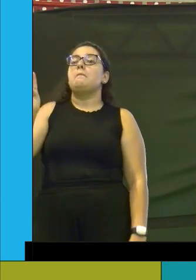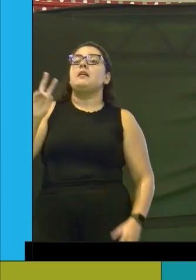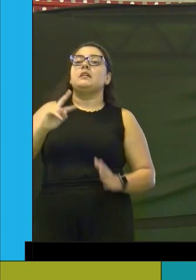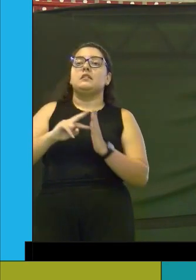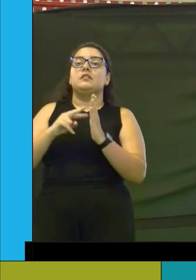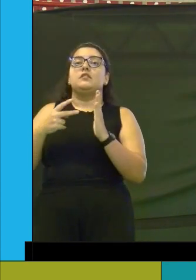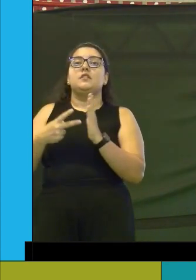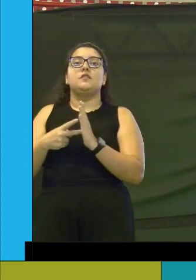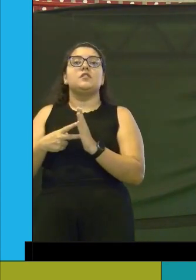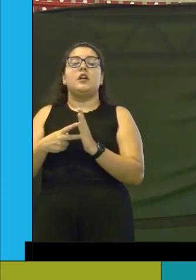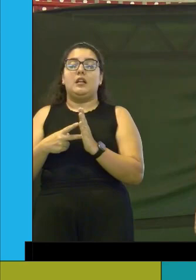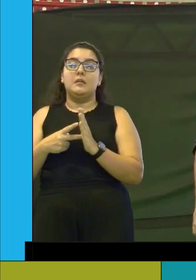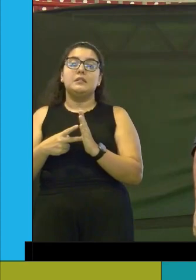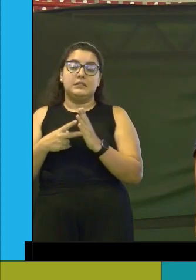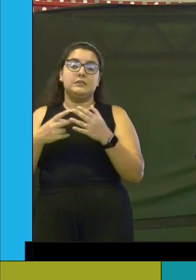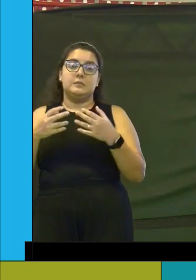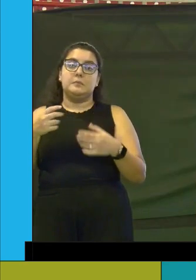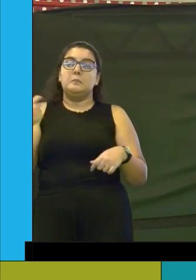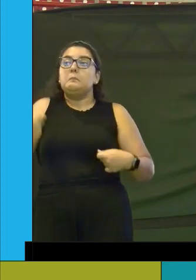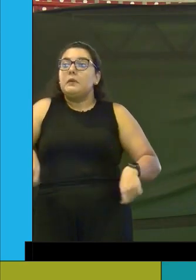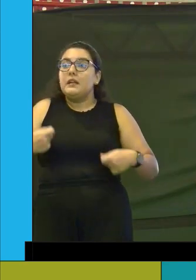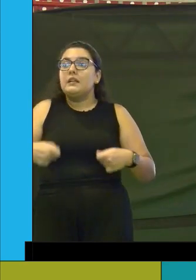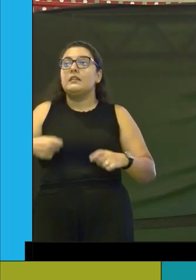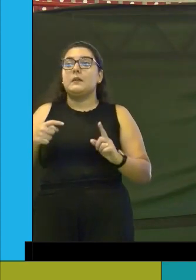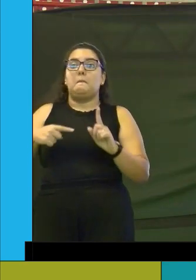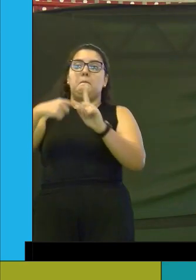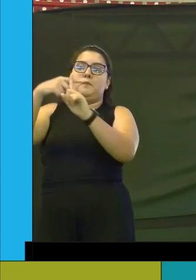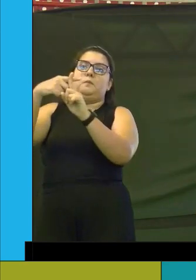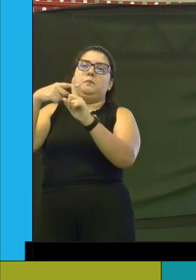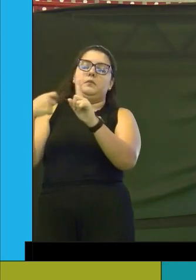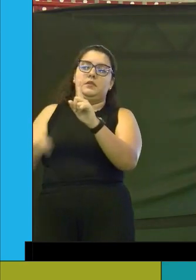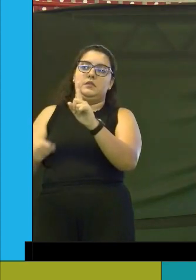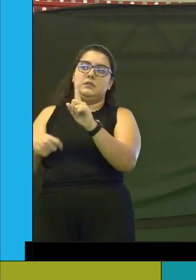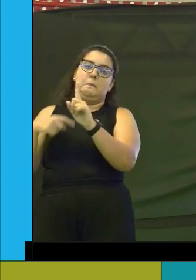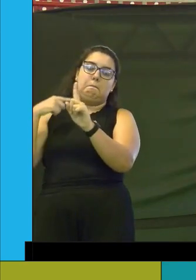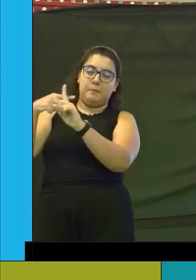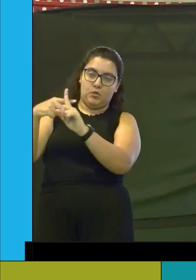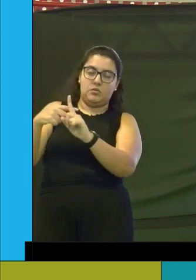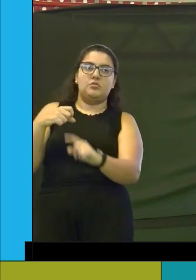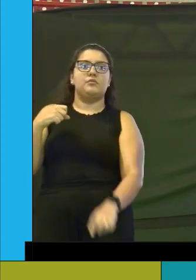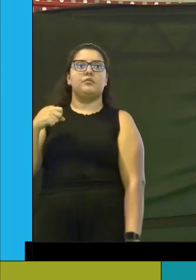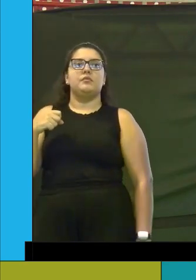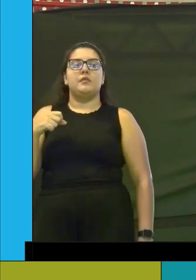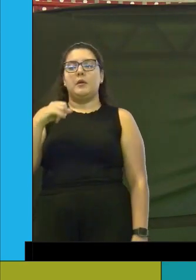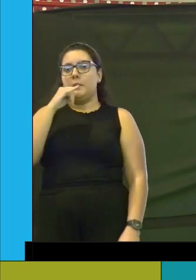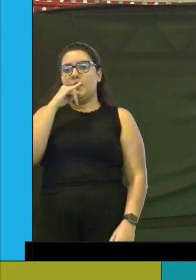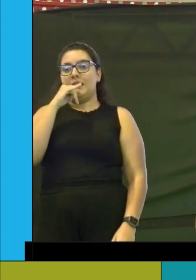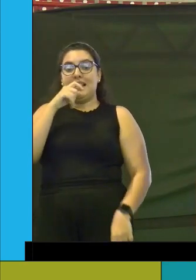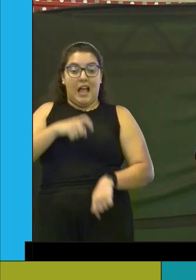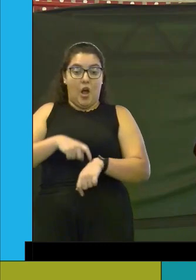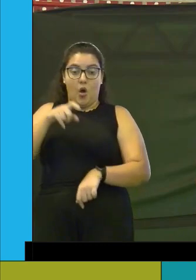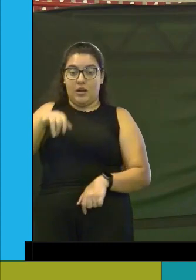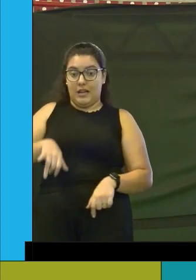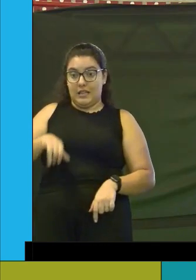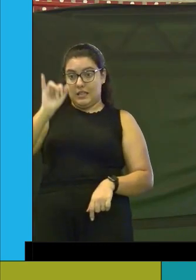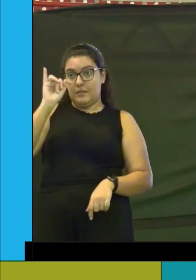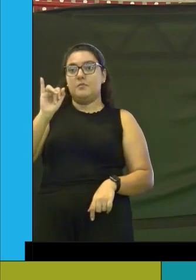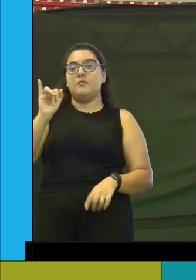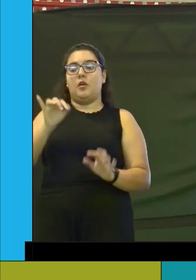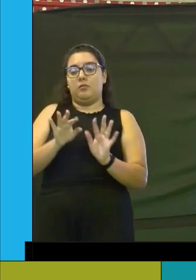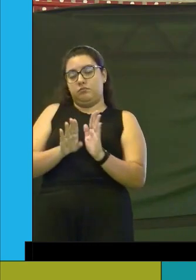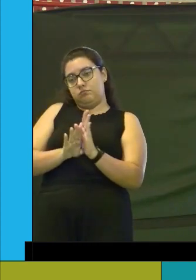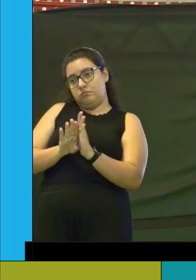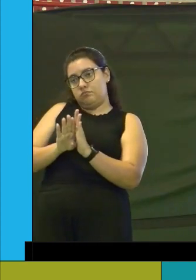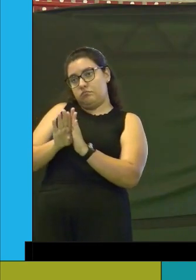ser positivo. Tem que ser positivo. A partir do momento que ele toca o eixo Y, se o gráfico